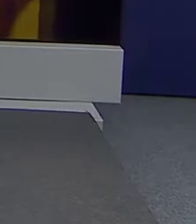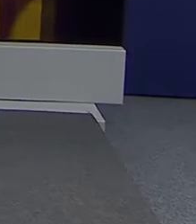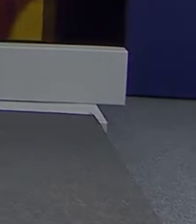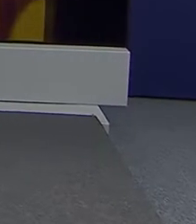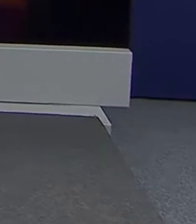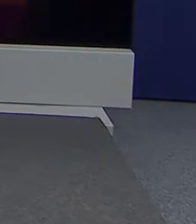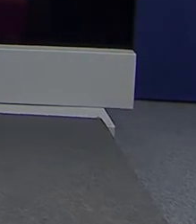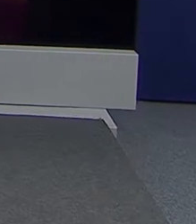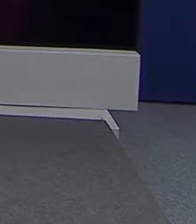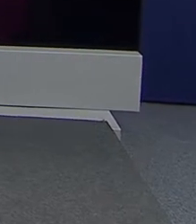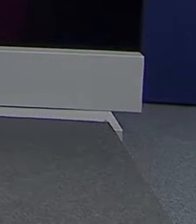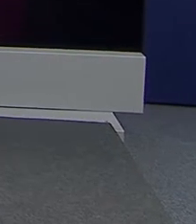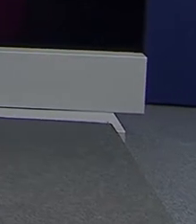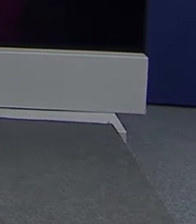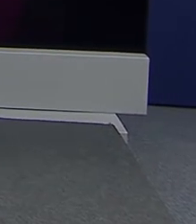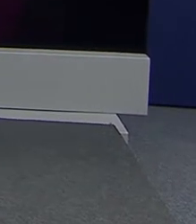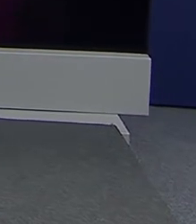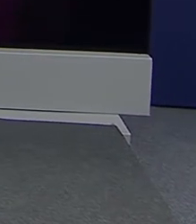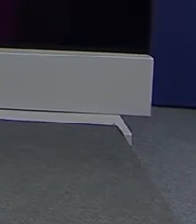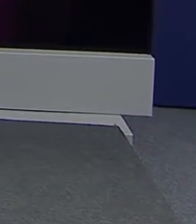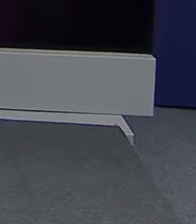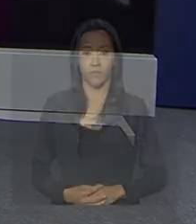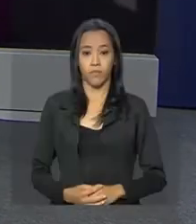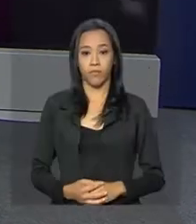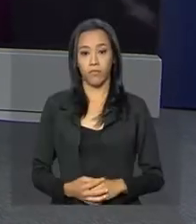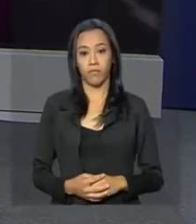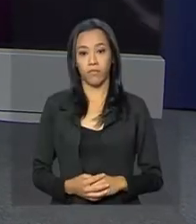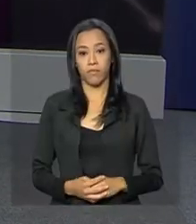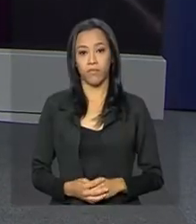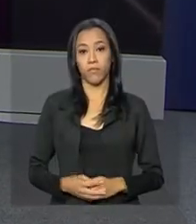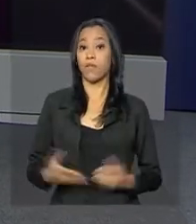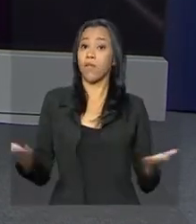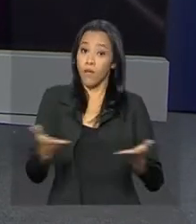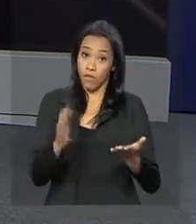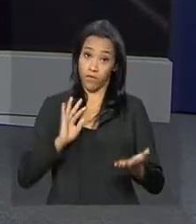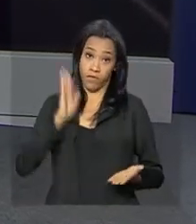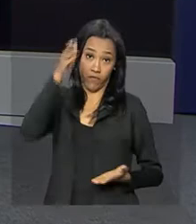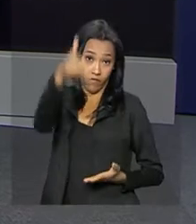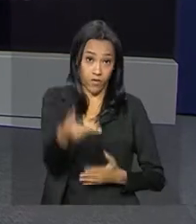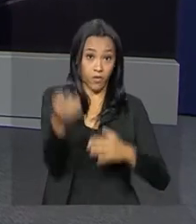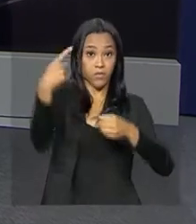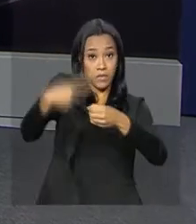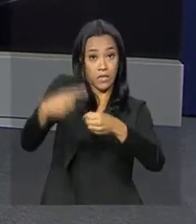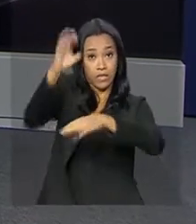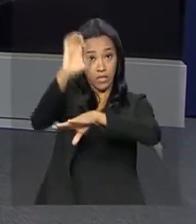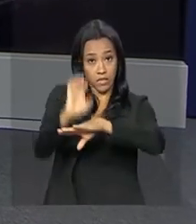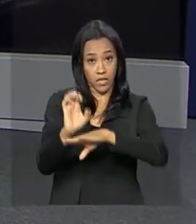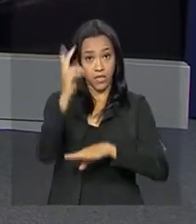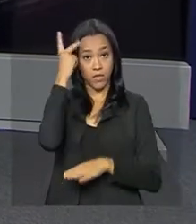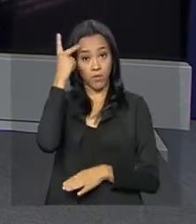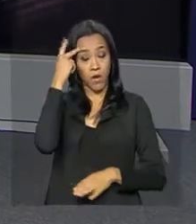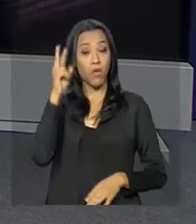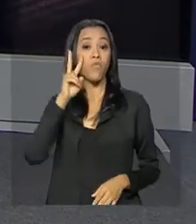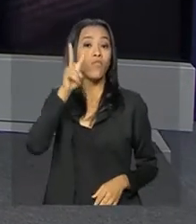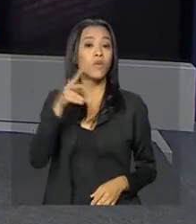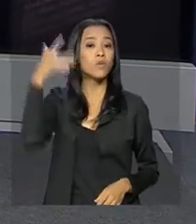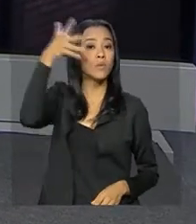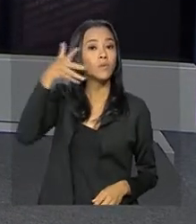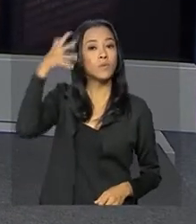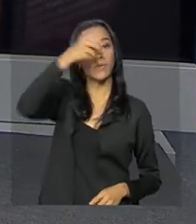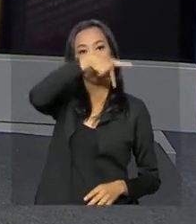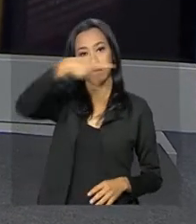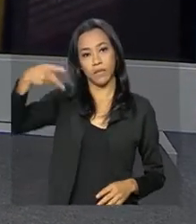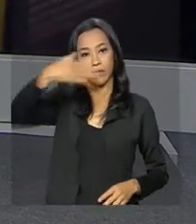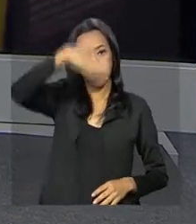olá bom dia interrompemos a programação e vamos direto à guaratinguetá acompanhar o discurso do presidente michel temer durante